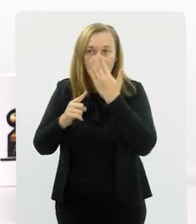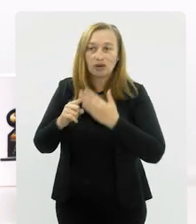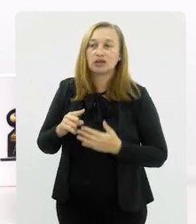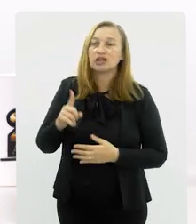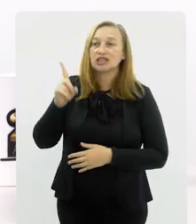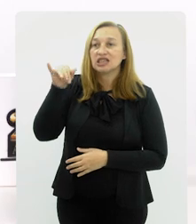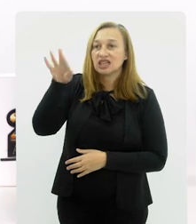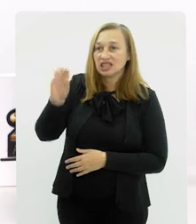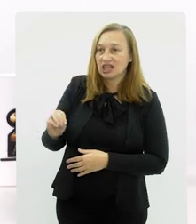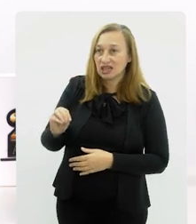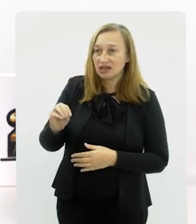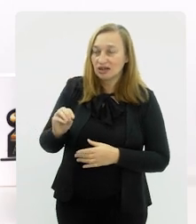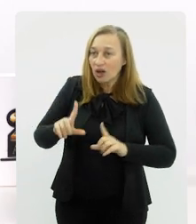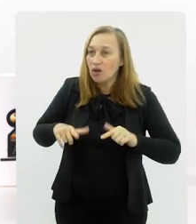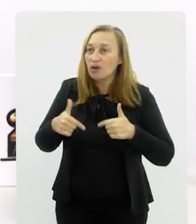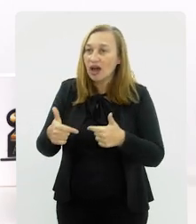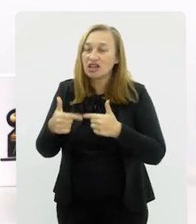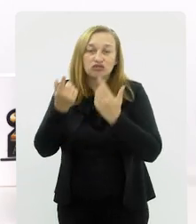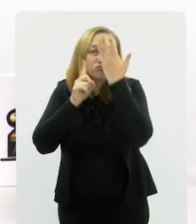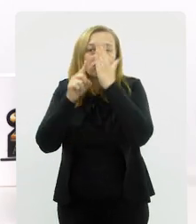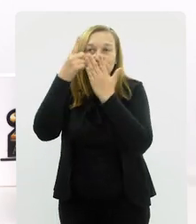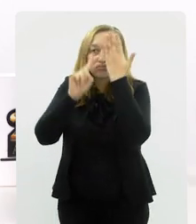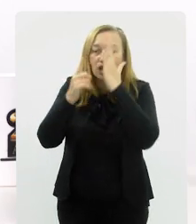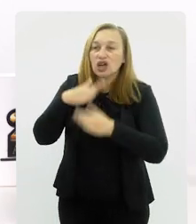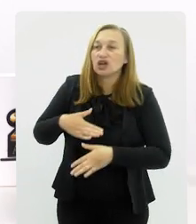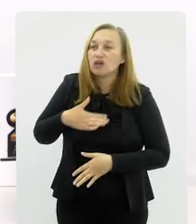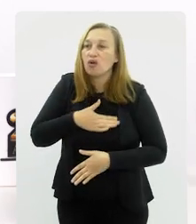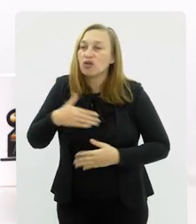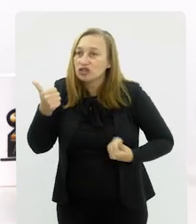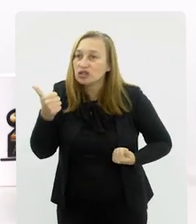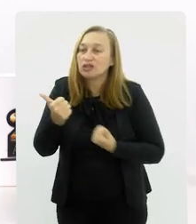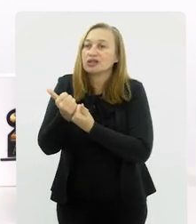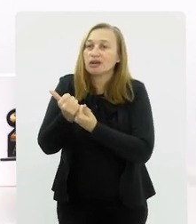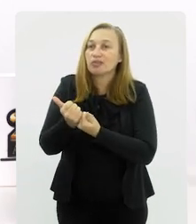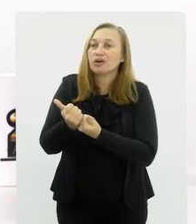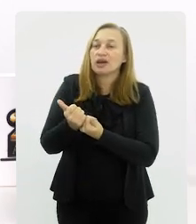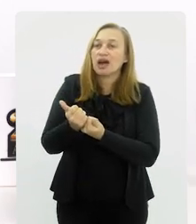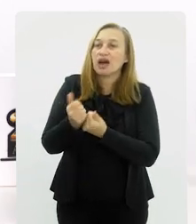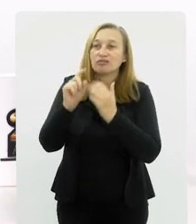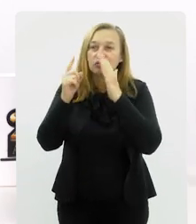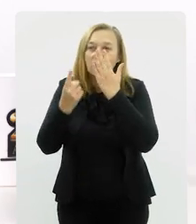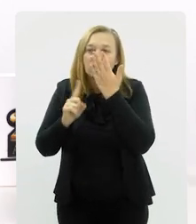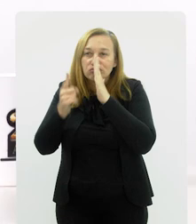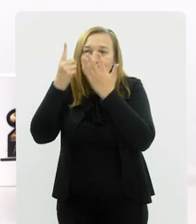levar essa escola para o topo novamente. E o Danilo Dantas é um operário do samba, é um cara que